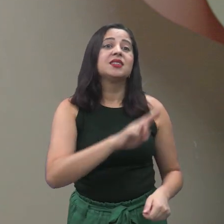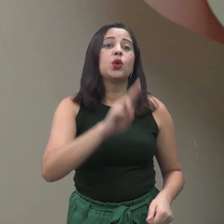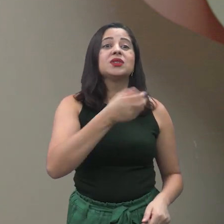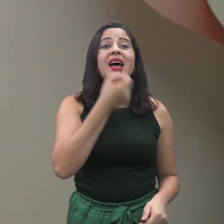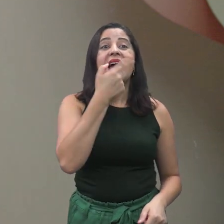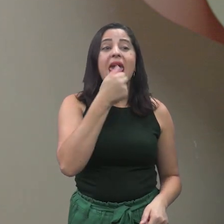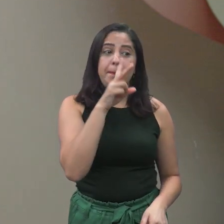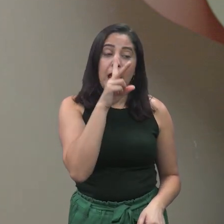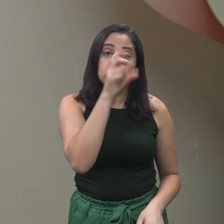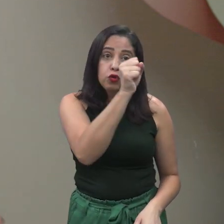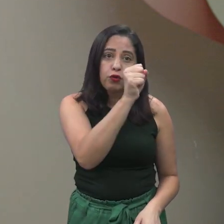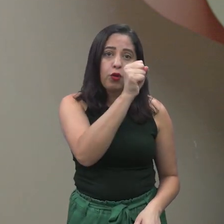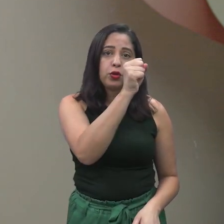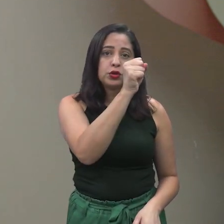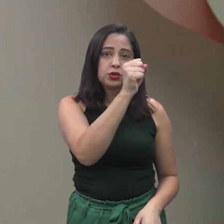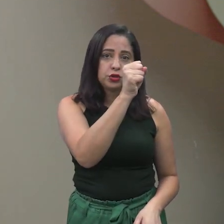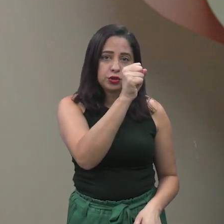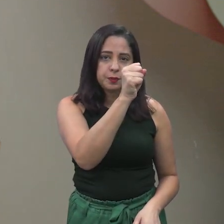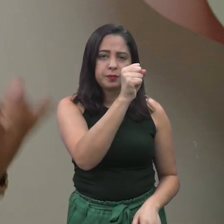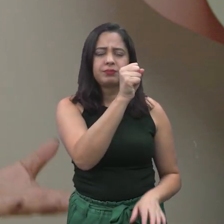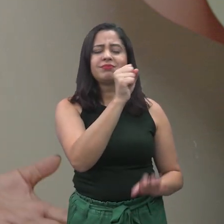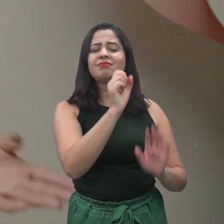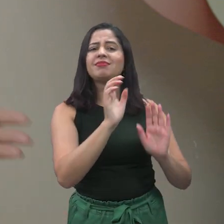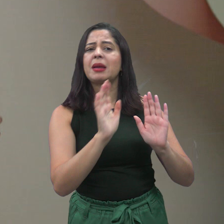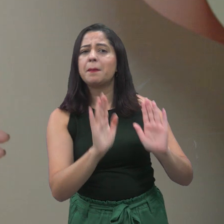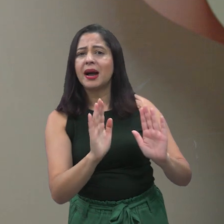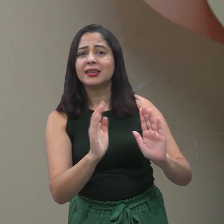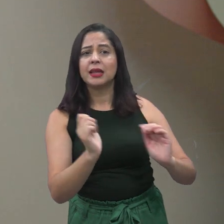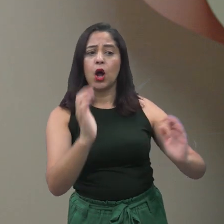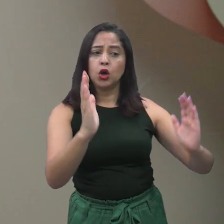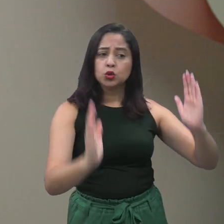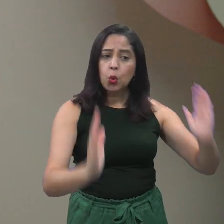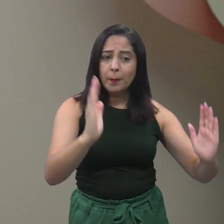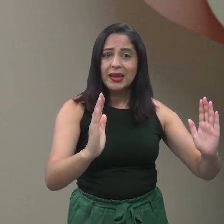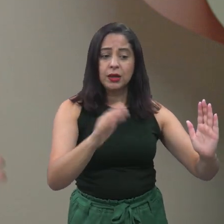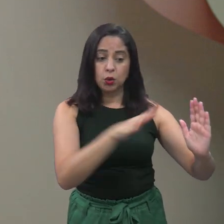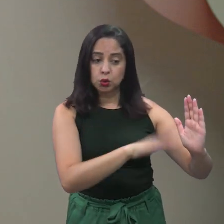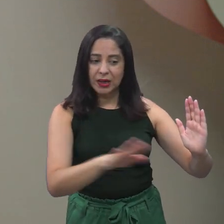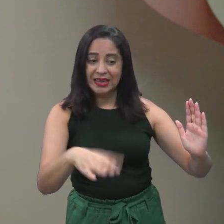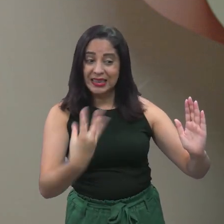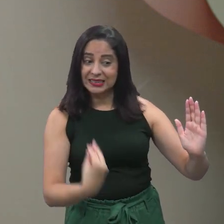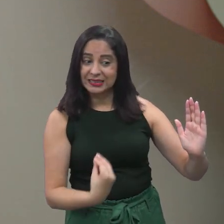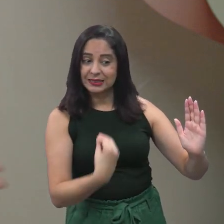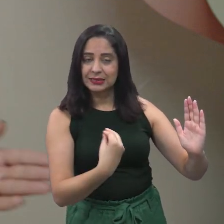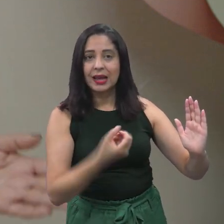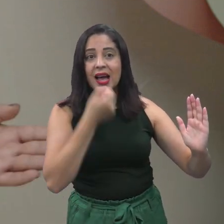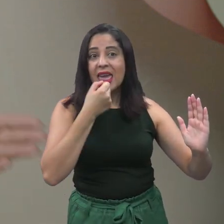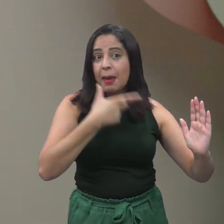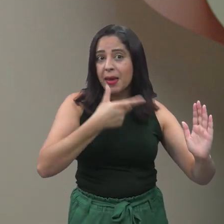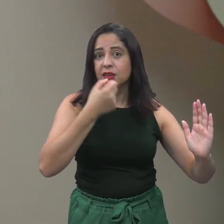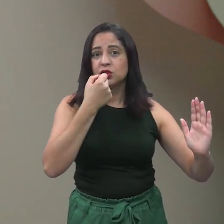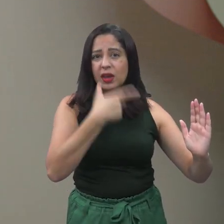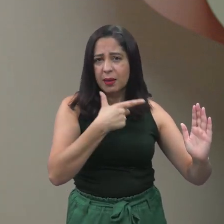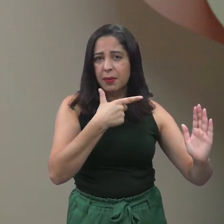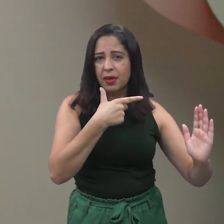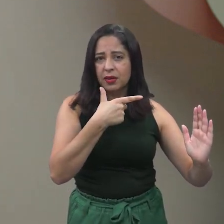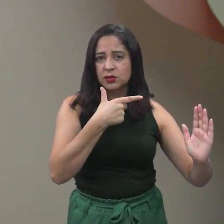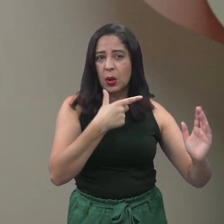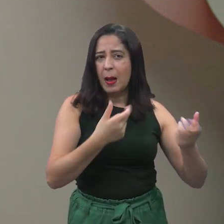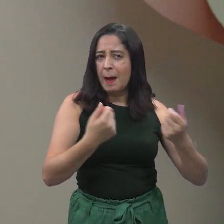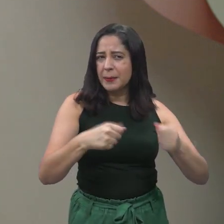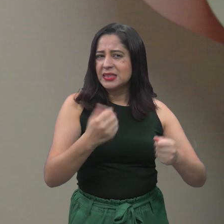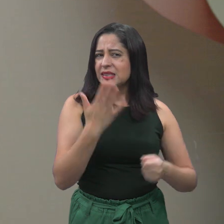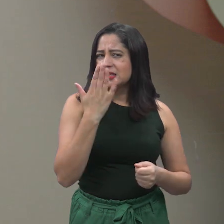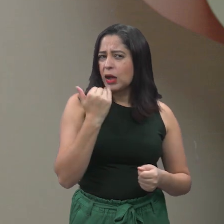antibiótico. E essa alimentação, durante esse período que ela está ali fazendo uso, a mãe, né, a família está fazendo uso do antibiótico, deve